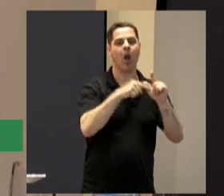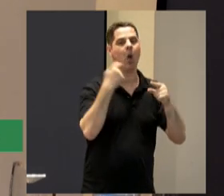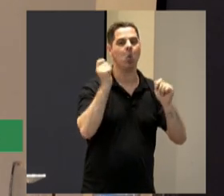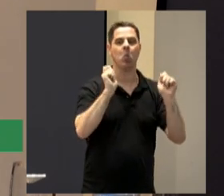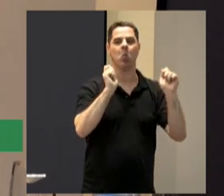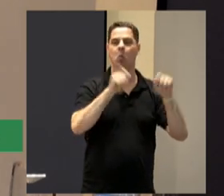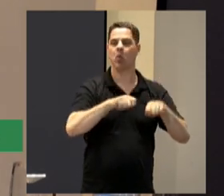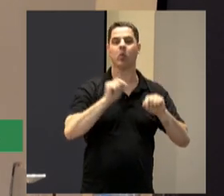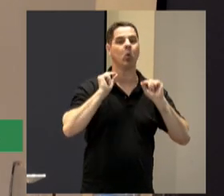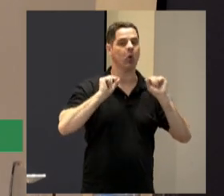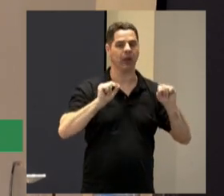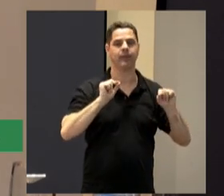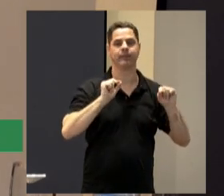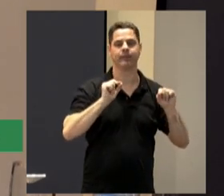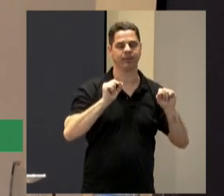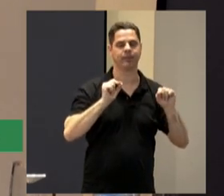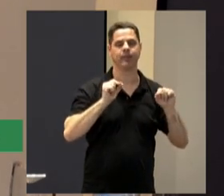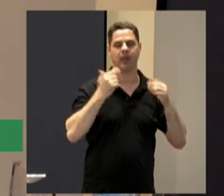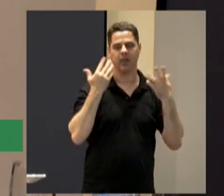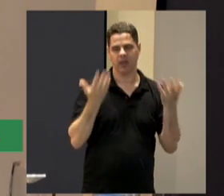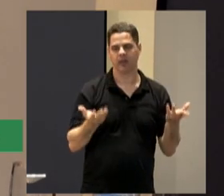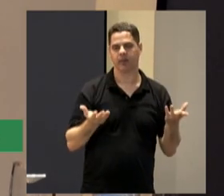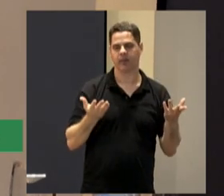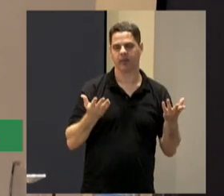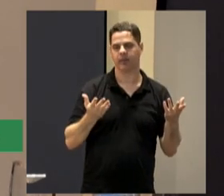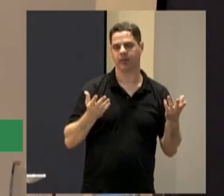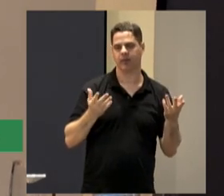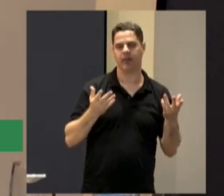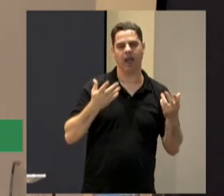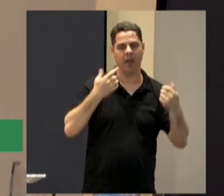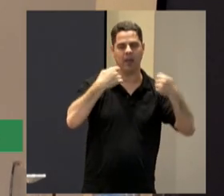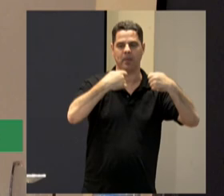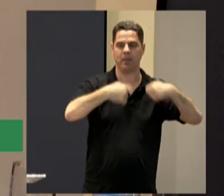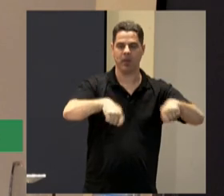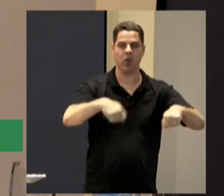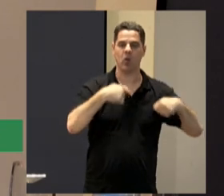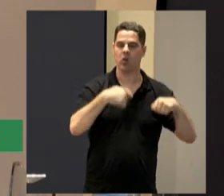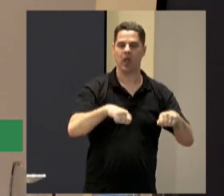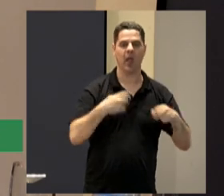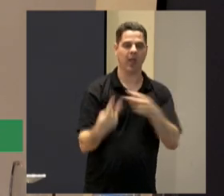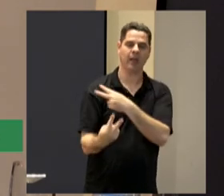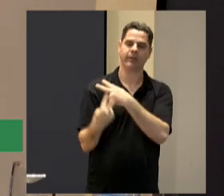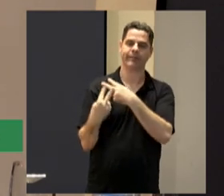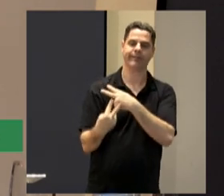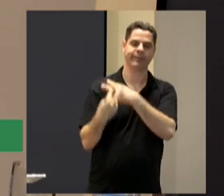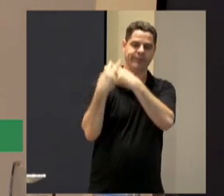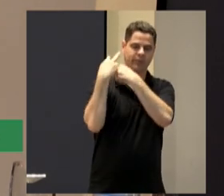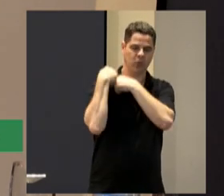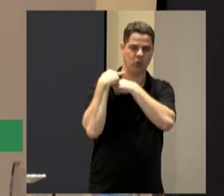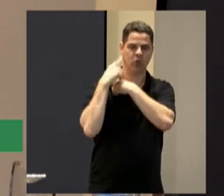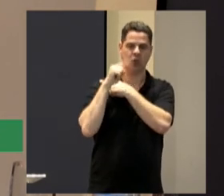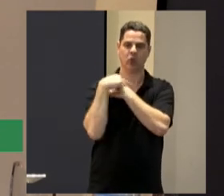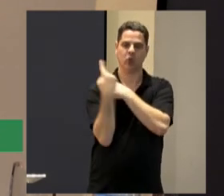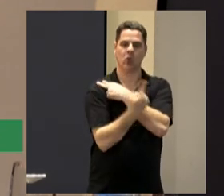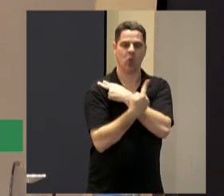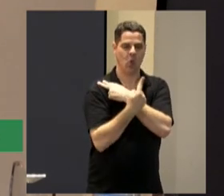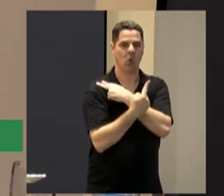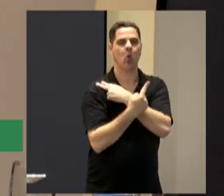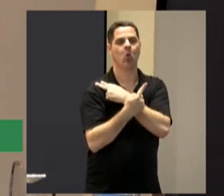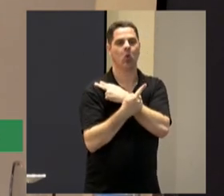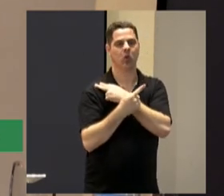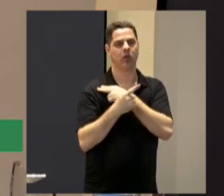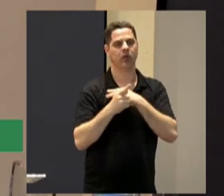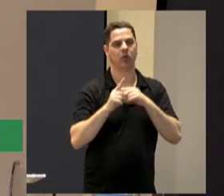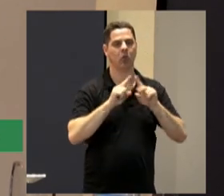possível com a disponibilidade e é uma necessidade, uma responsabilidade de todos nós como agentes